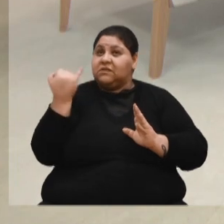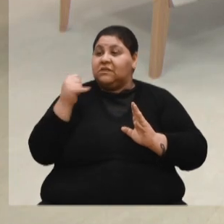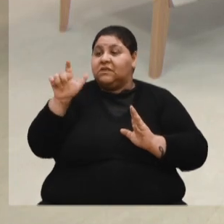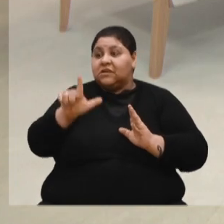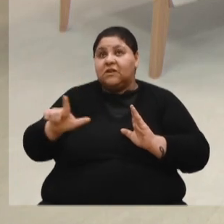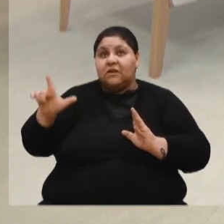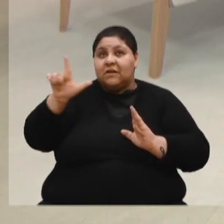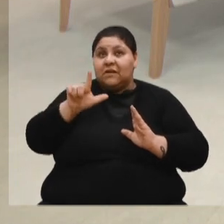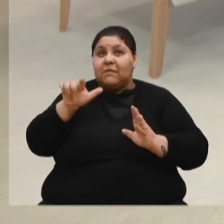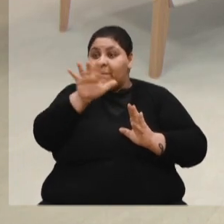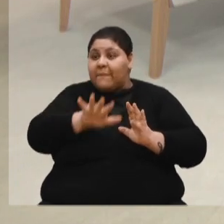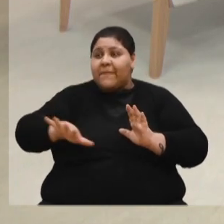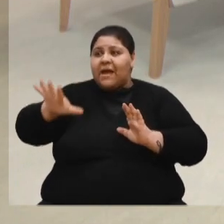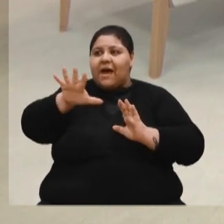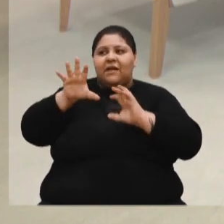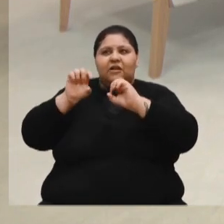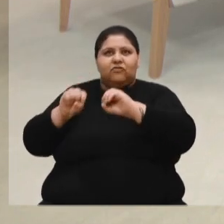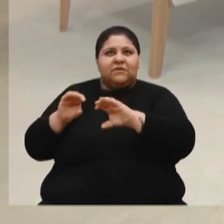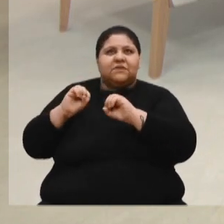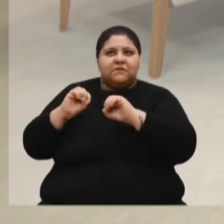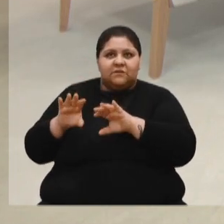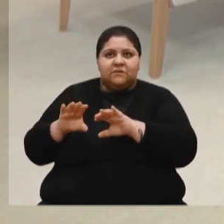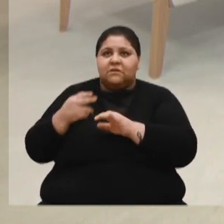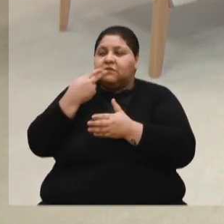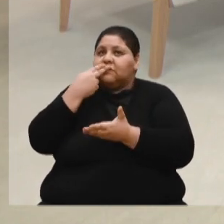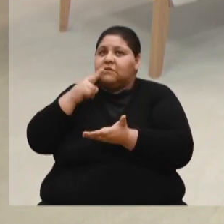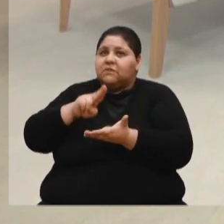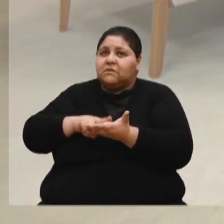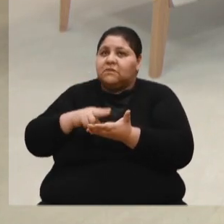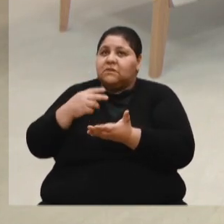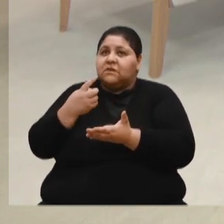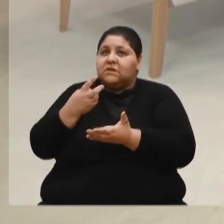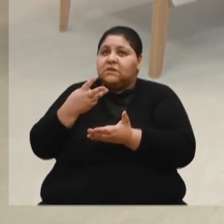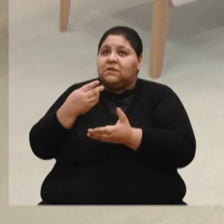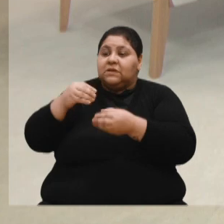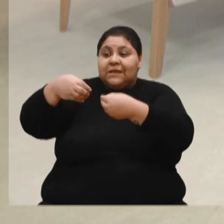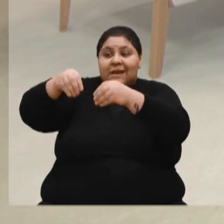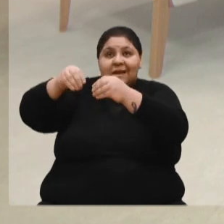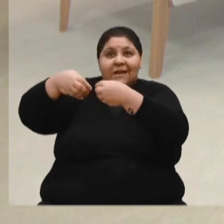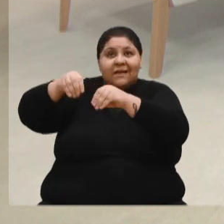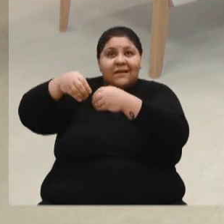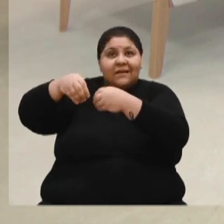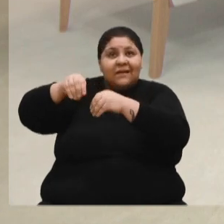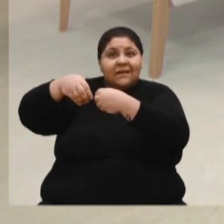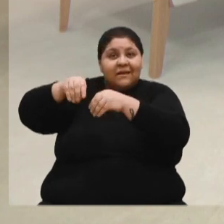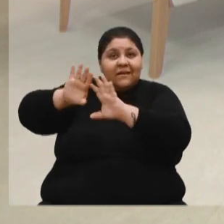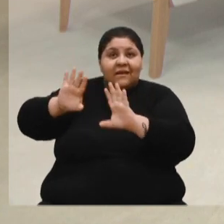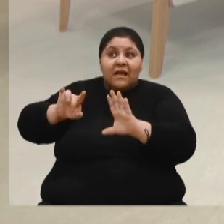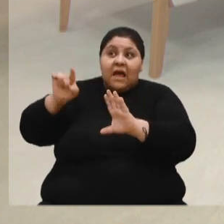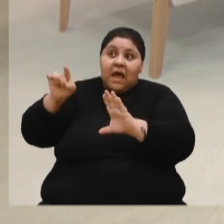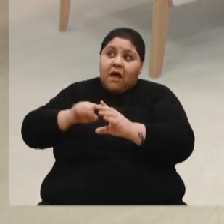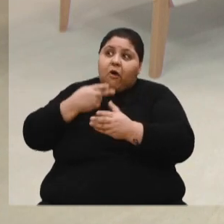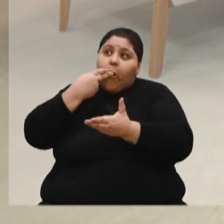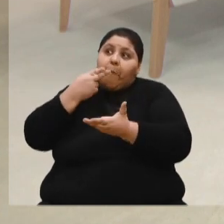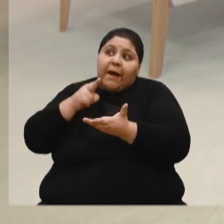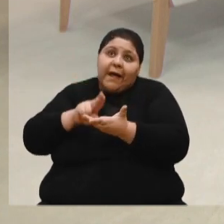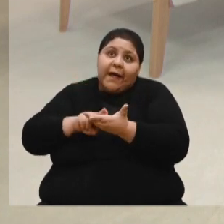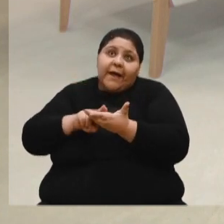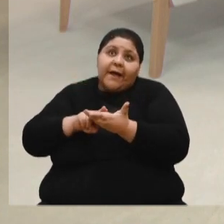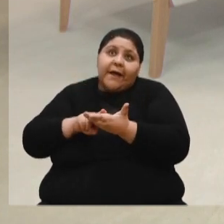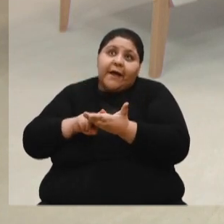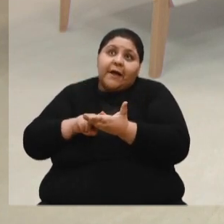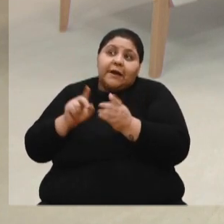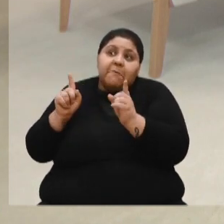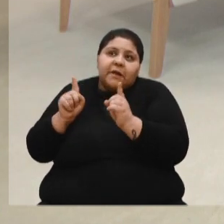da literatura para a educação. A carta tem 13 páginas, é uma carta mais generosa do ponto de vista